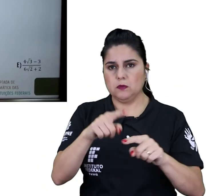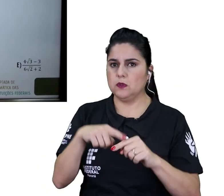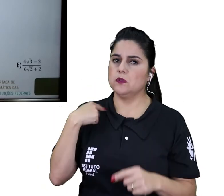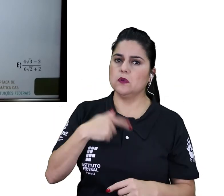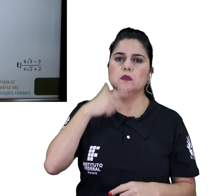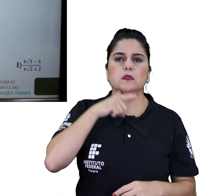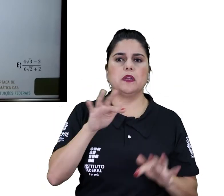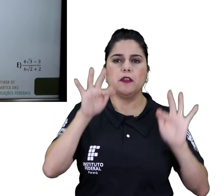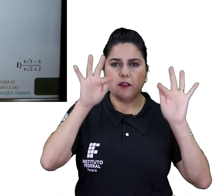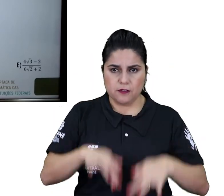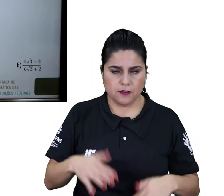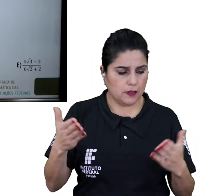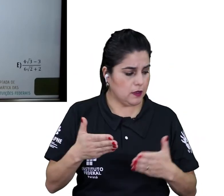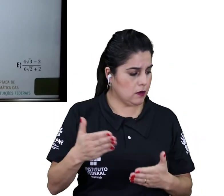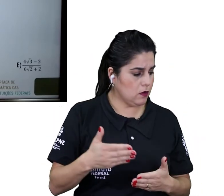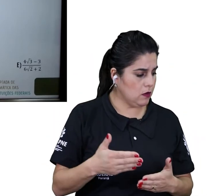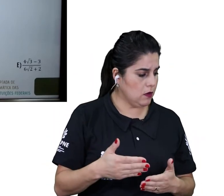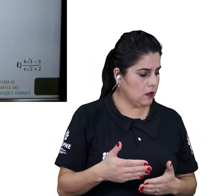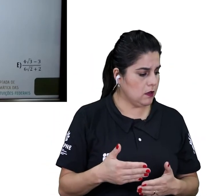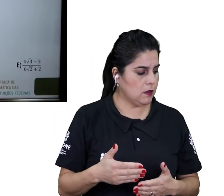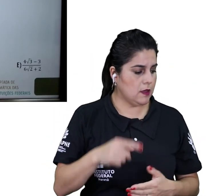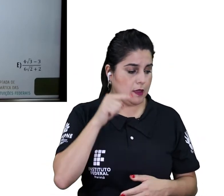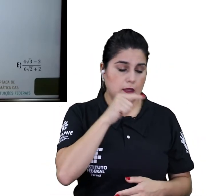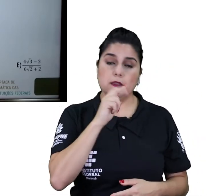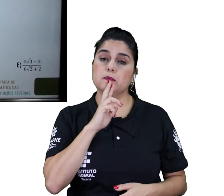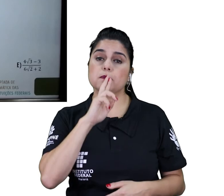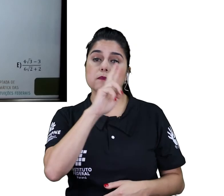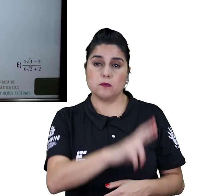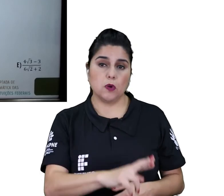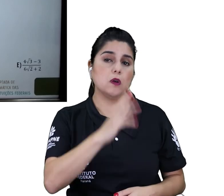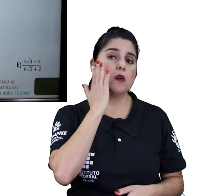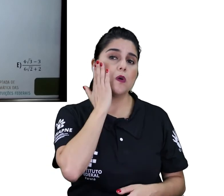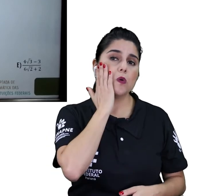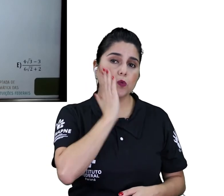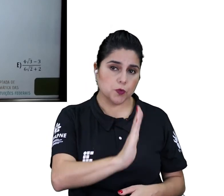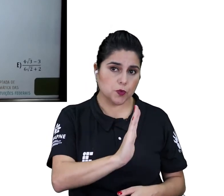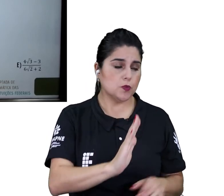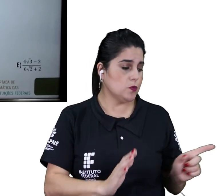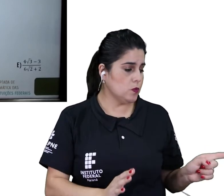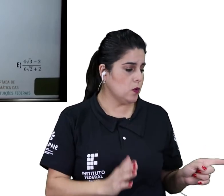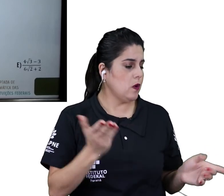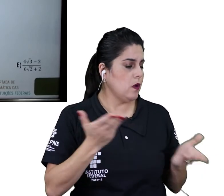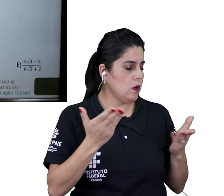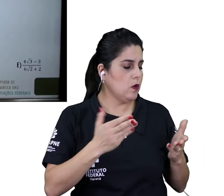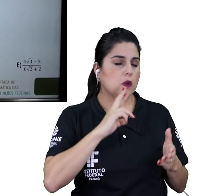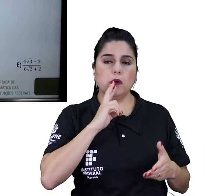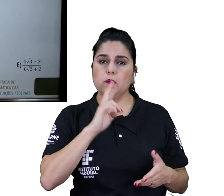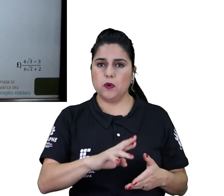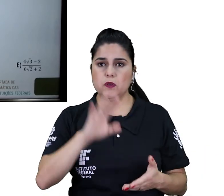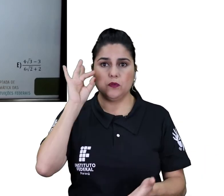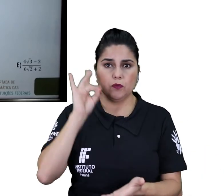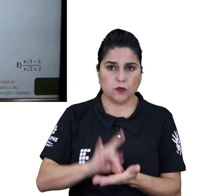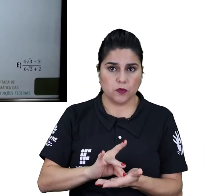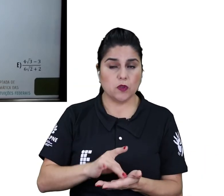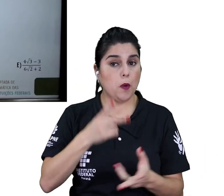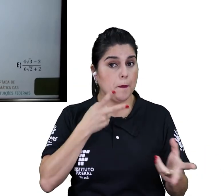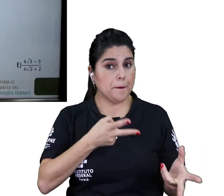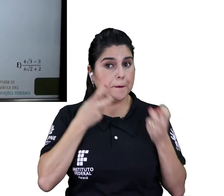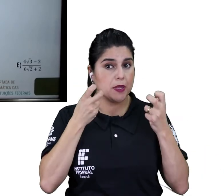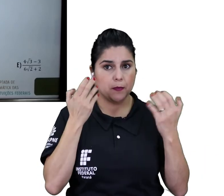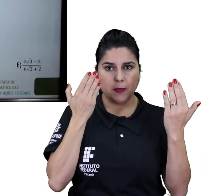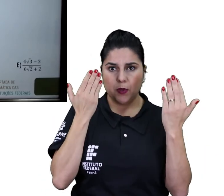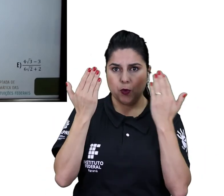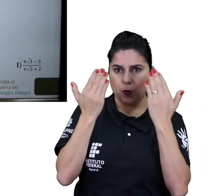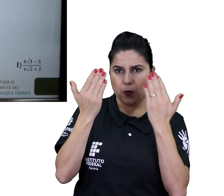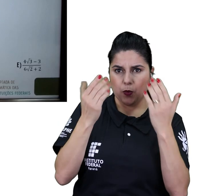finaliza a questão, já está aqui com o resultado definitivo. Podemos perceber